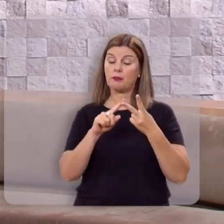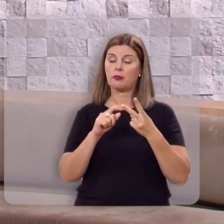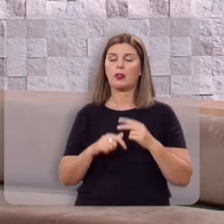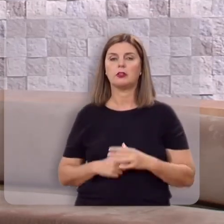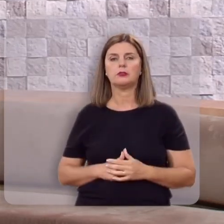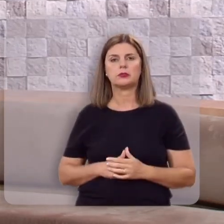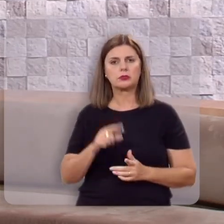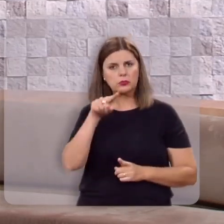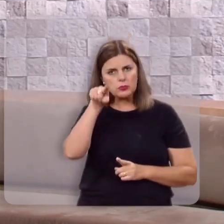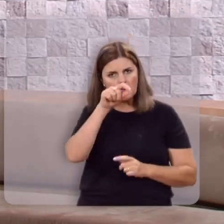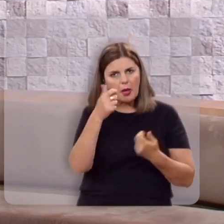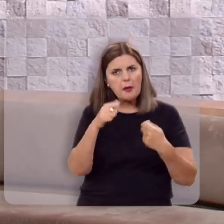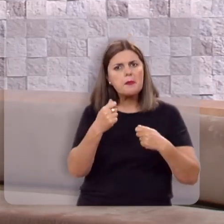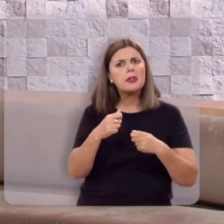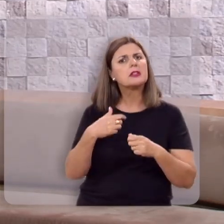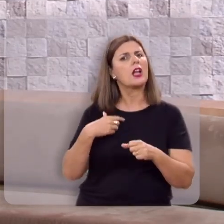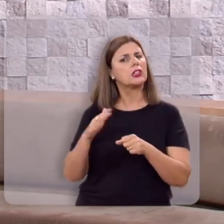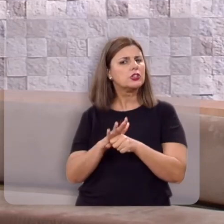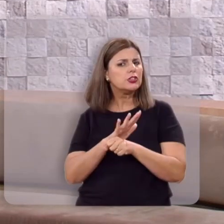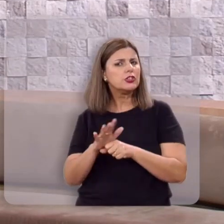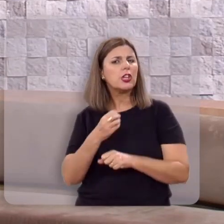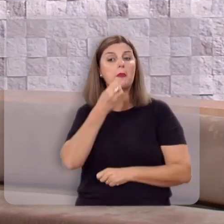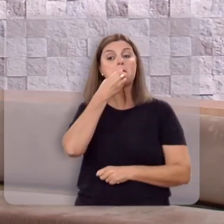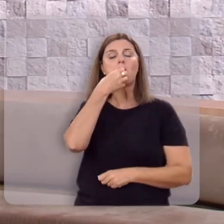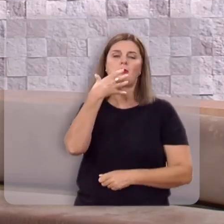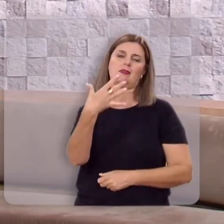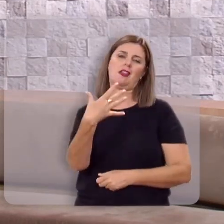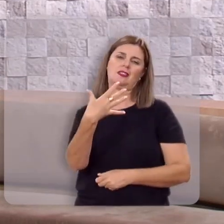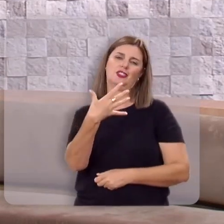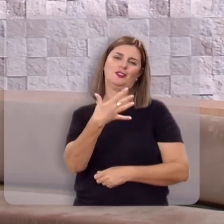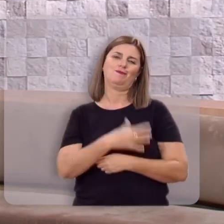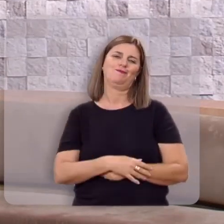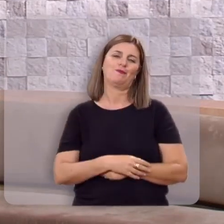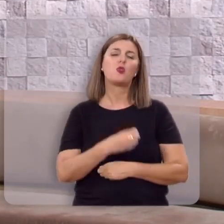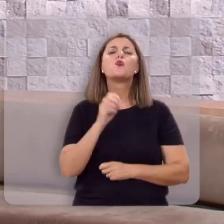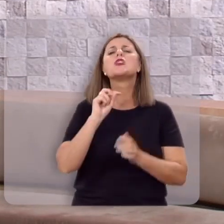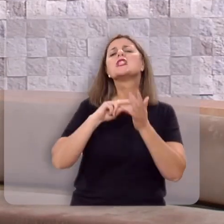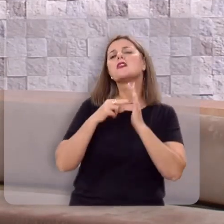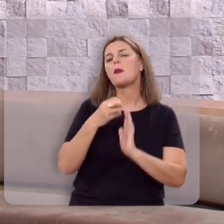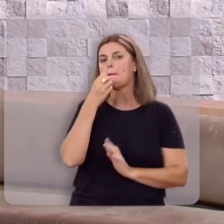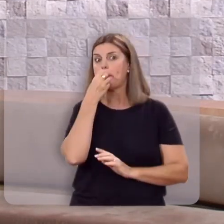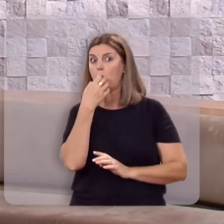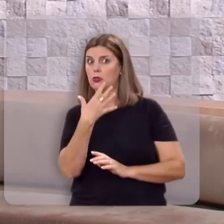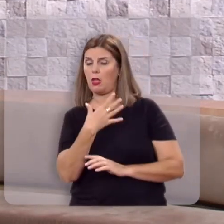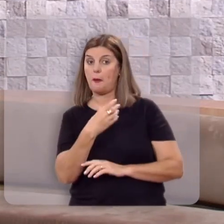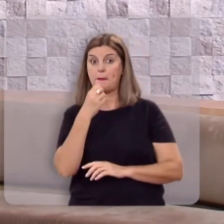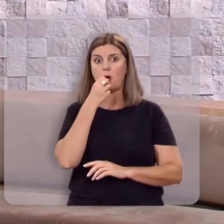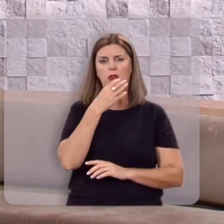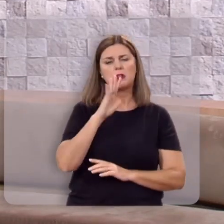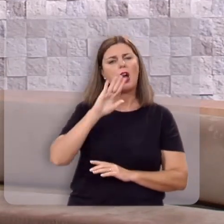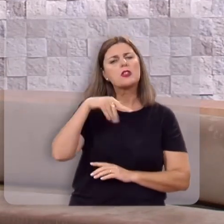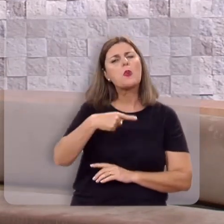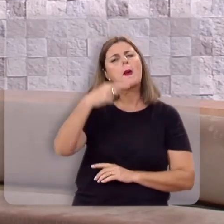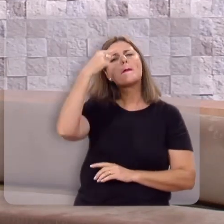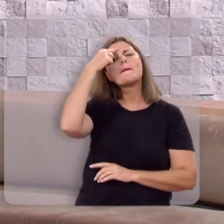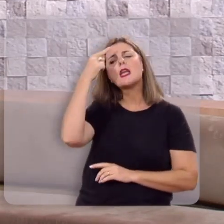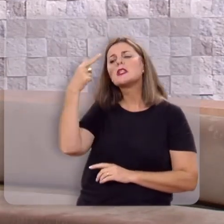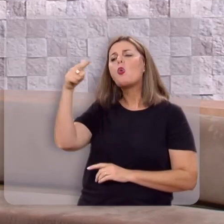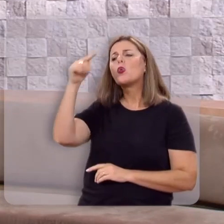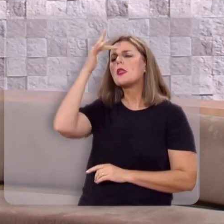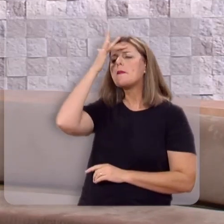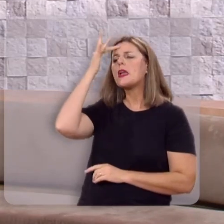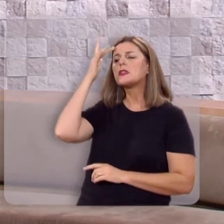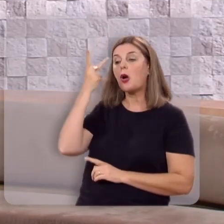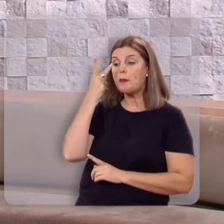Segundo, você precisa se revestir de bondade. O que é bondade? Bondade é quando você pensa